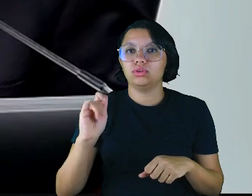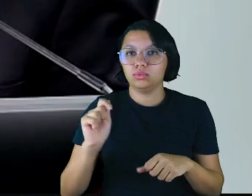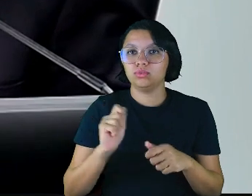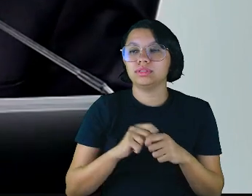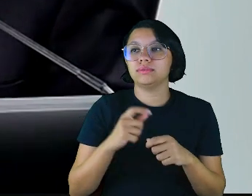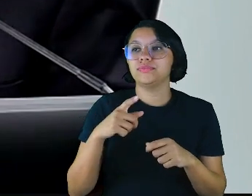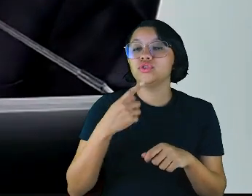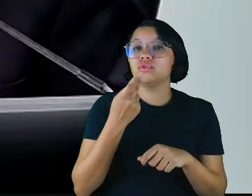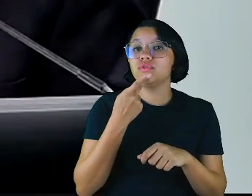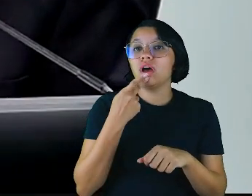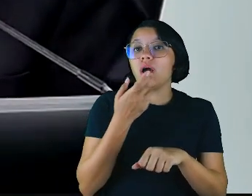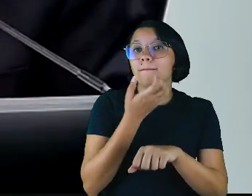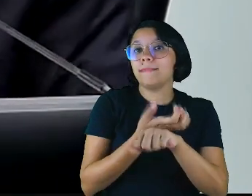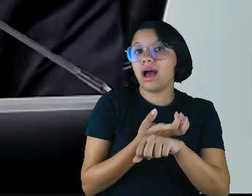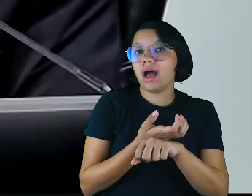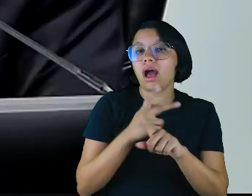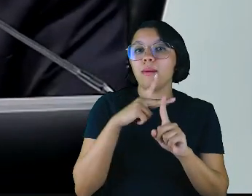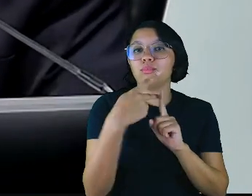matéria previdenciária, né?